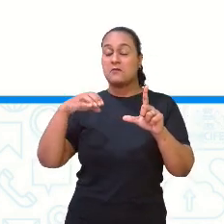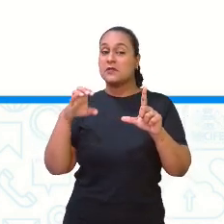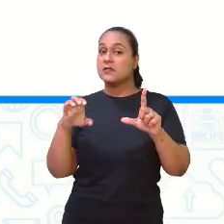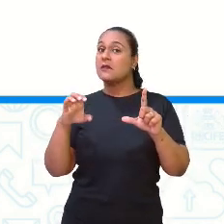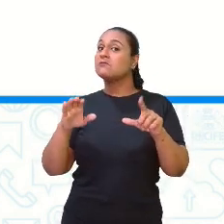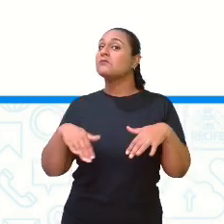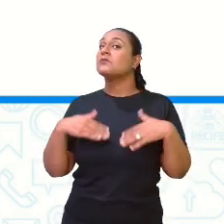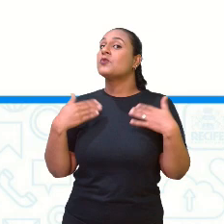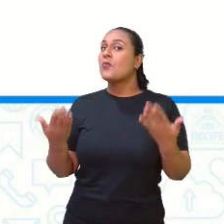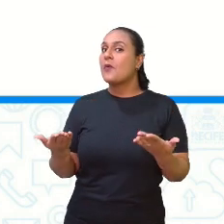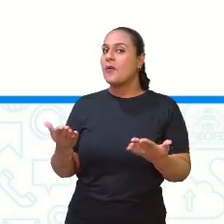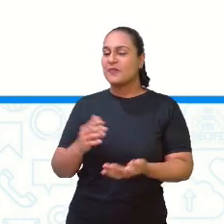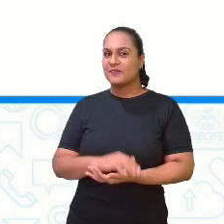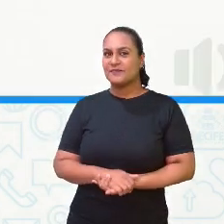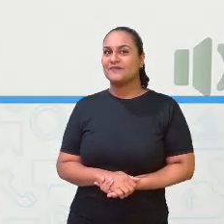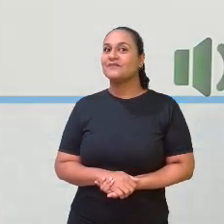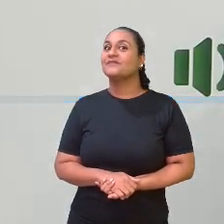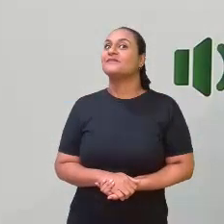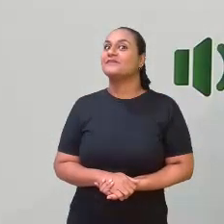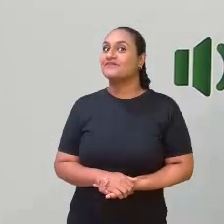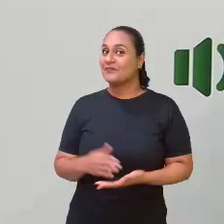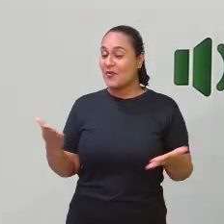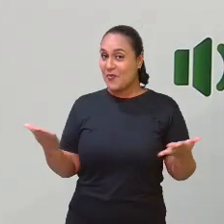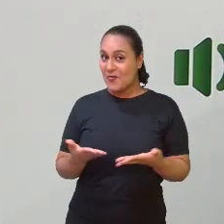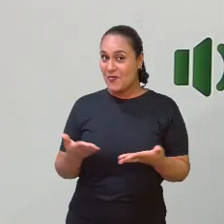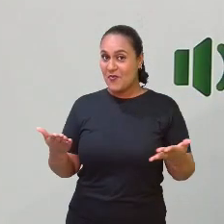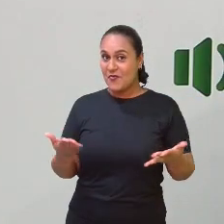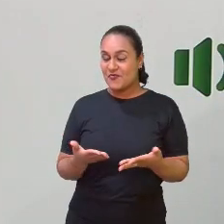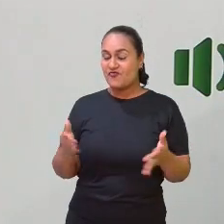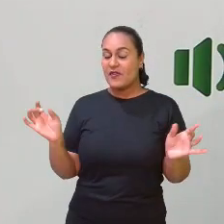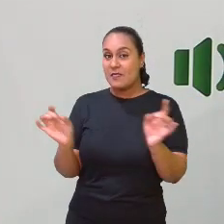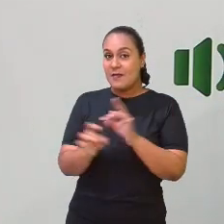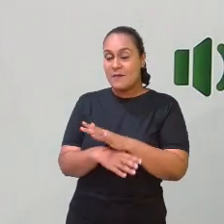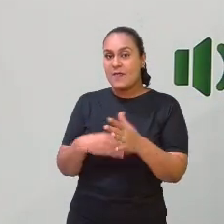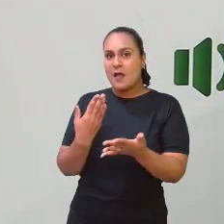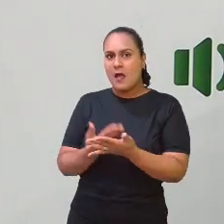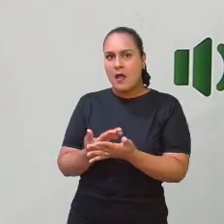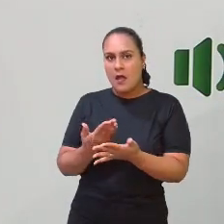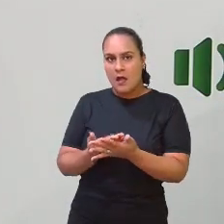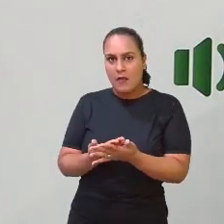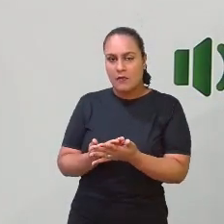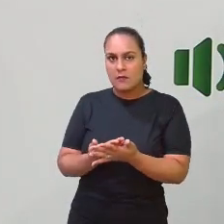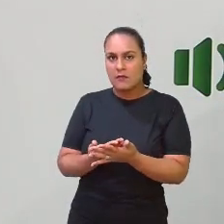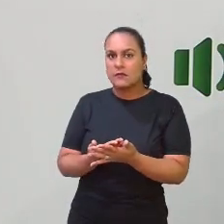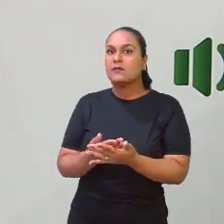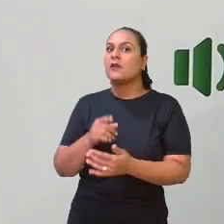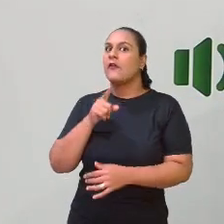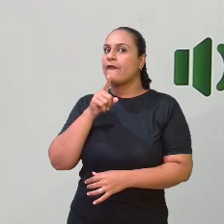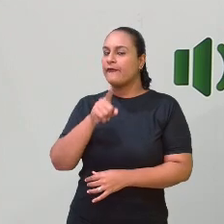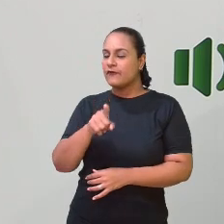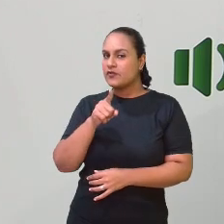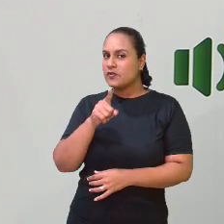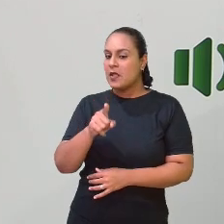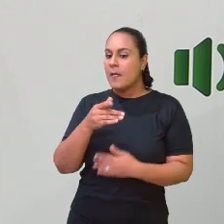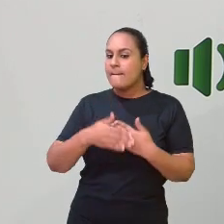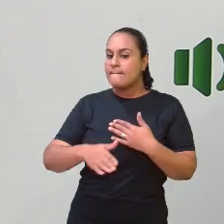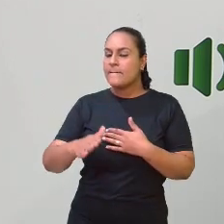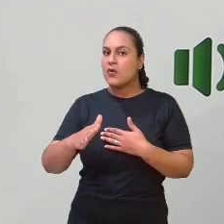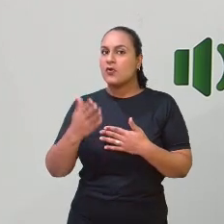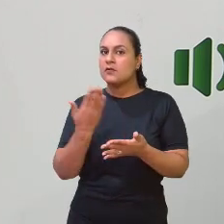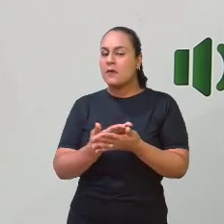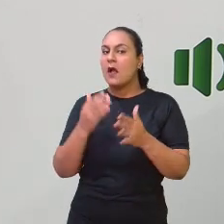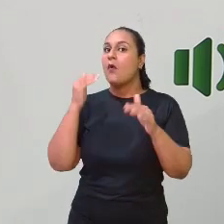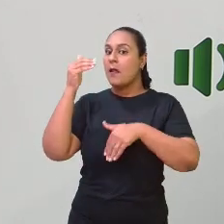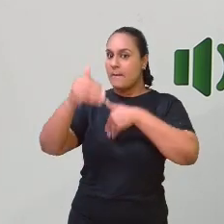estriado esquelético. Por hoje, a gente vai ficar por aqui, mas eu conto com você na próxima aula,